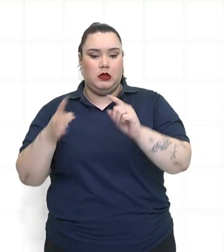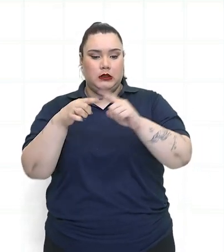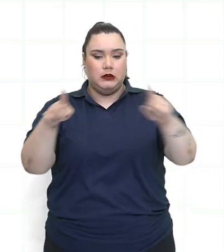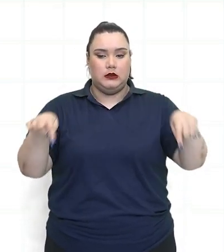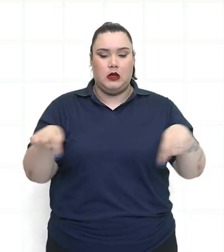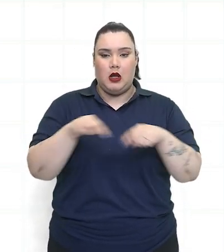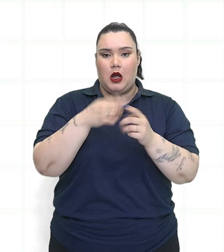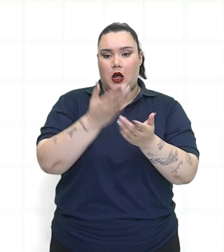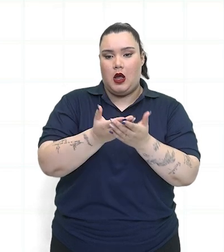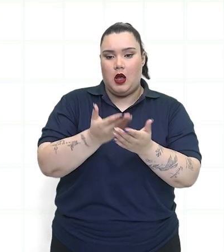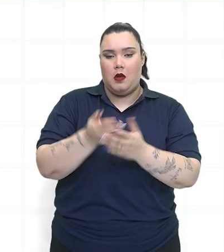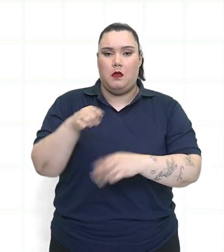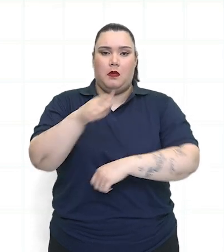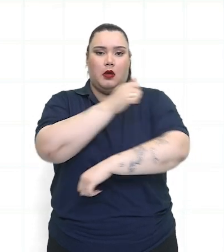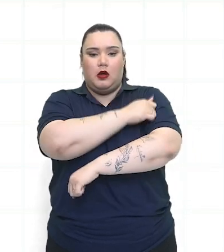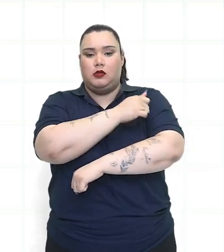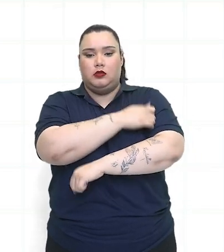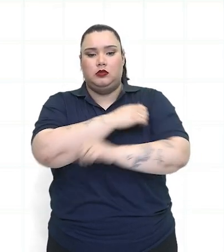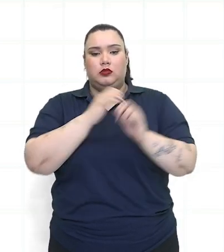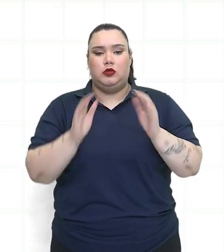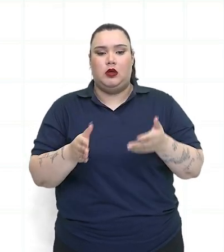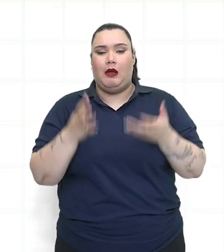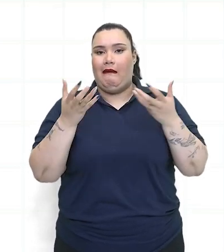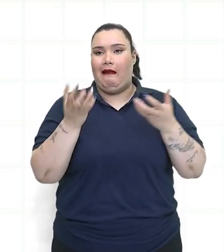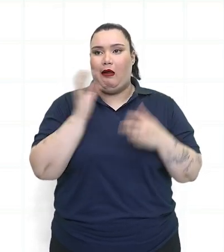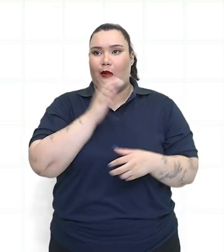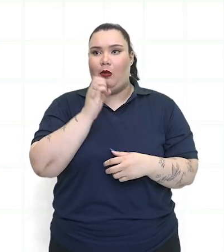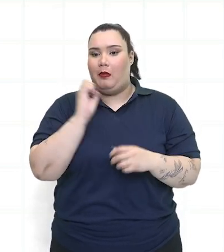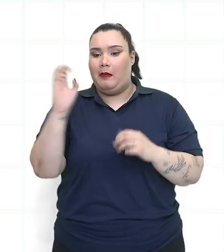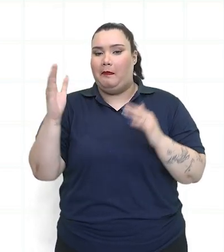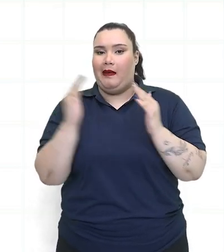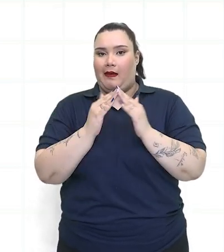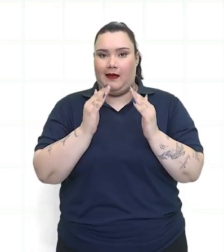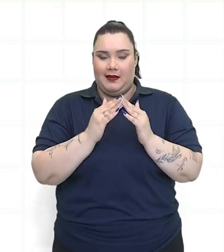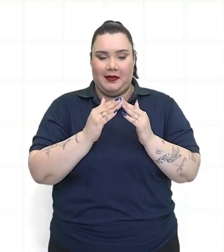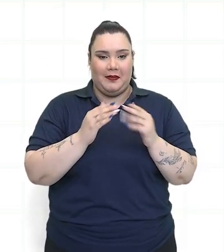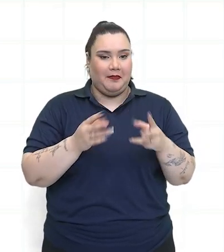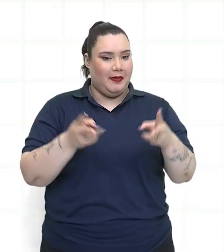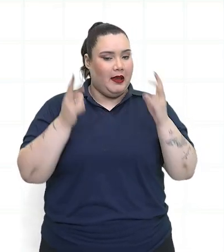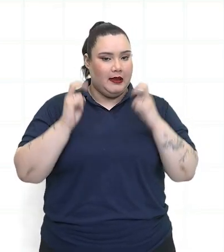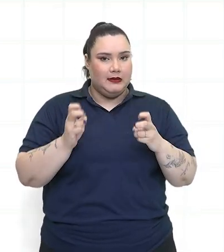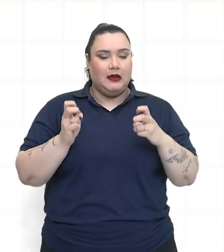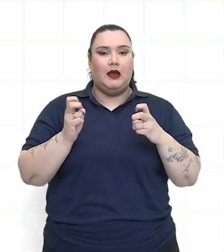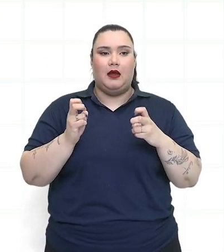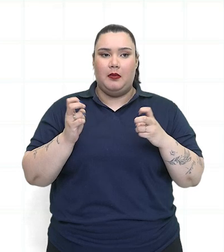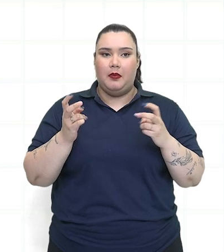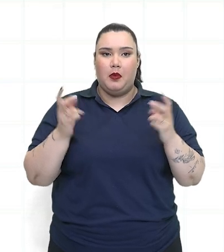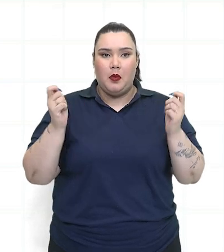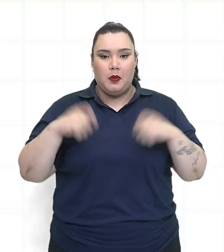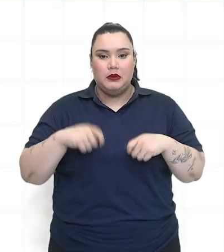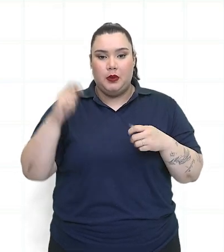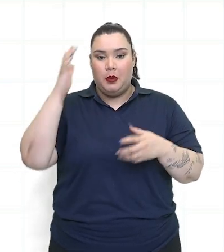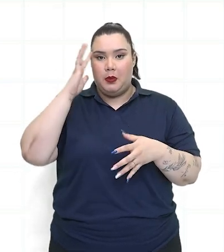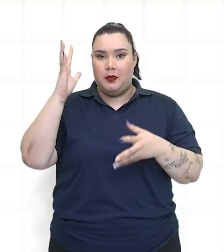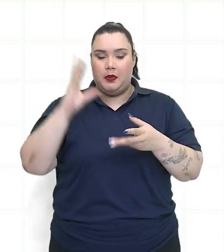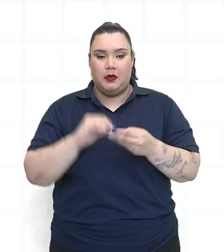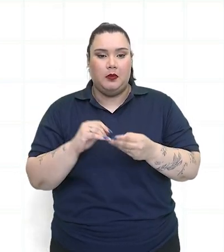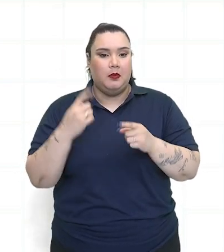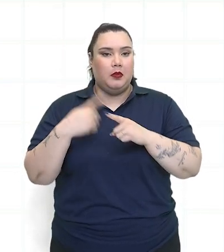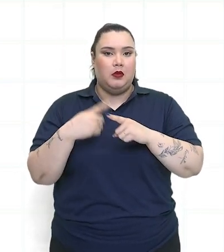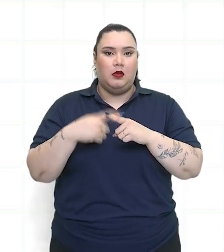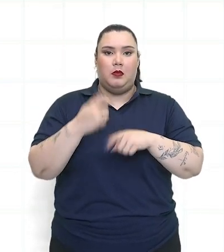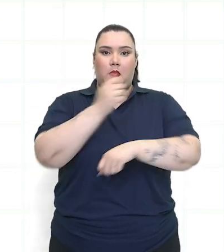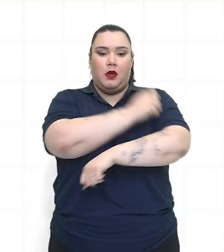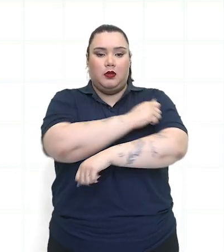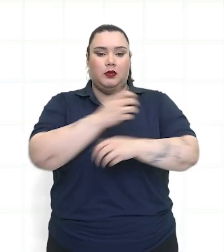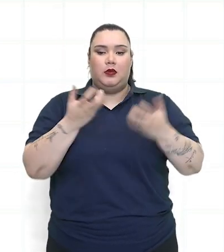sala de aula. Esse aluno já está com muita vontade de ir para casa, né? Você percebe tudo isso, você infere essas situações. Por que você infere que o